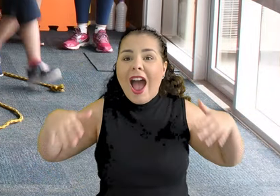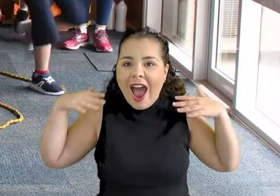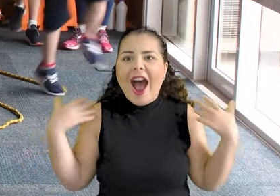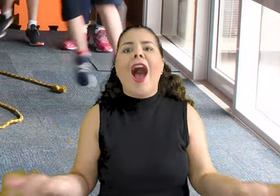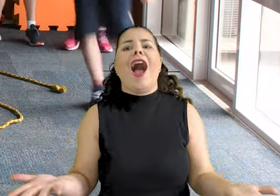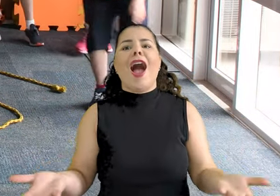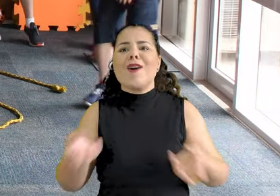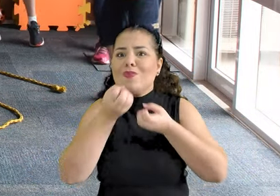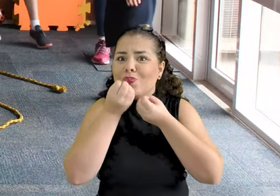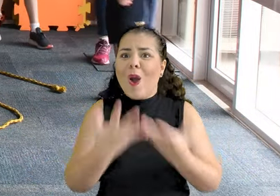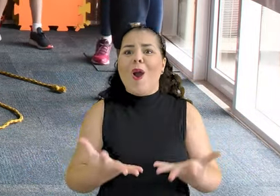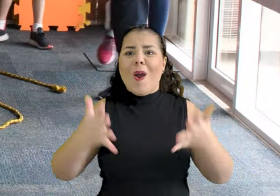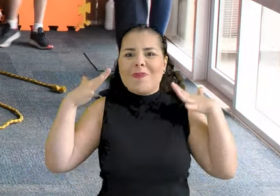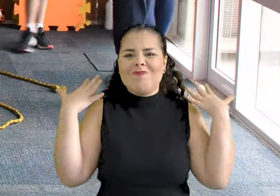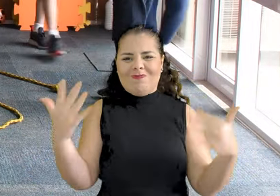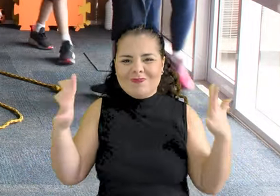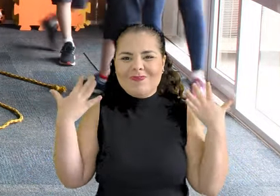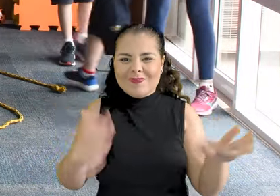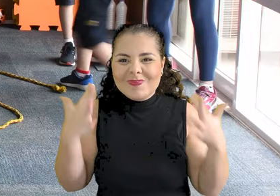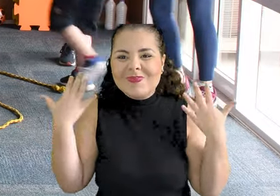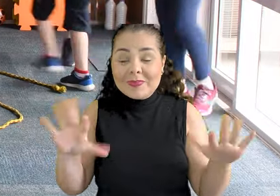da corda. Boa.